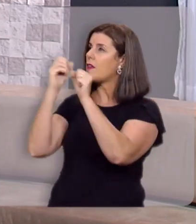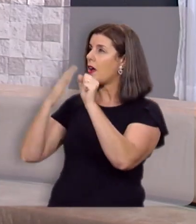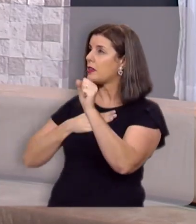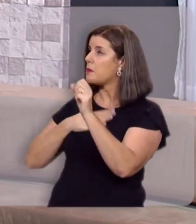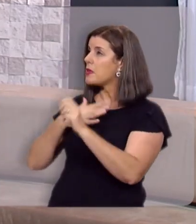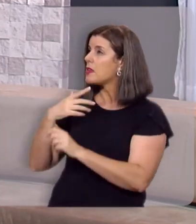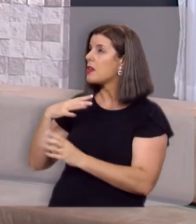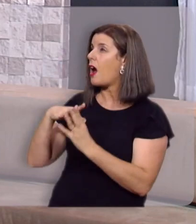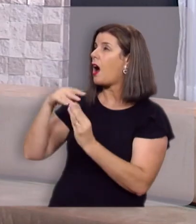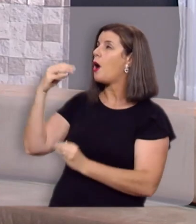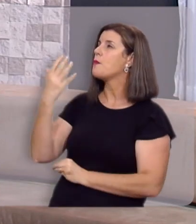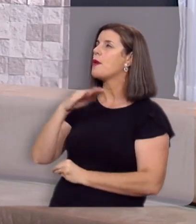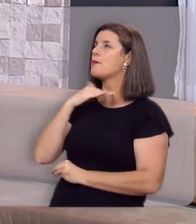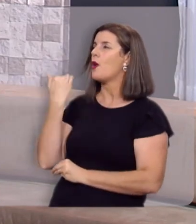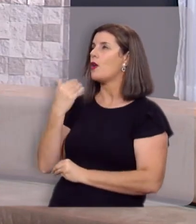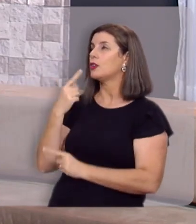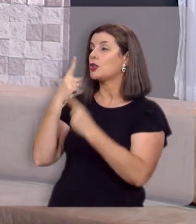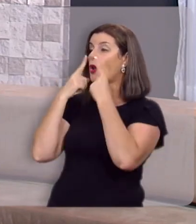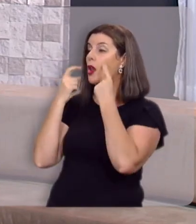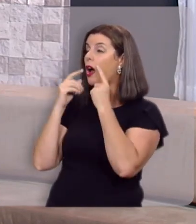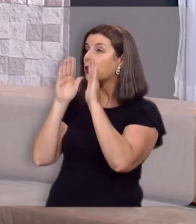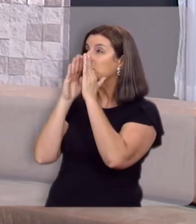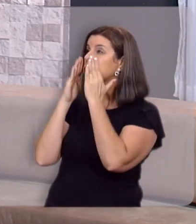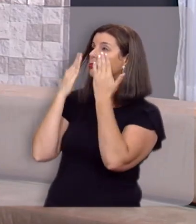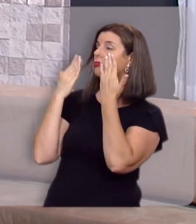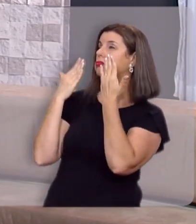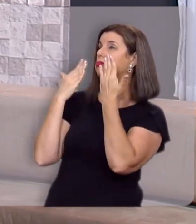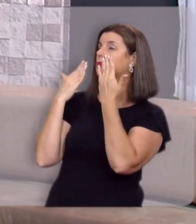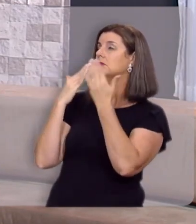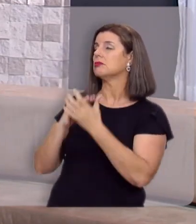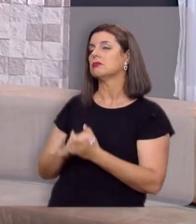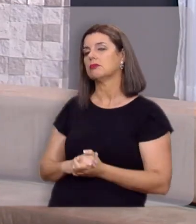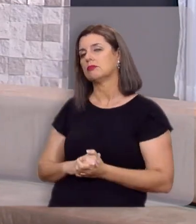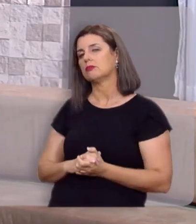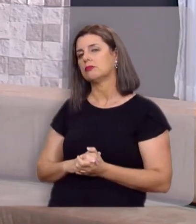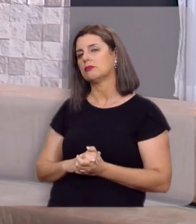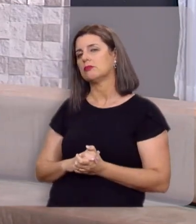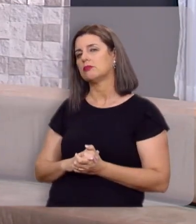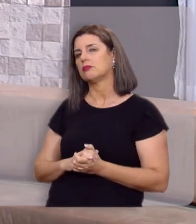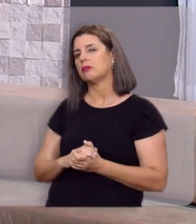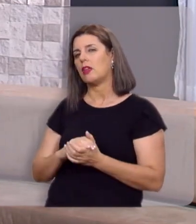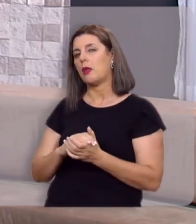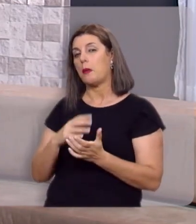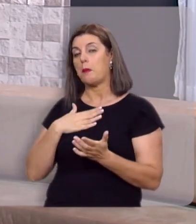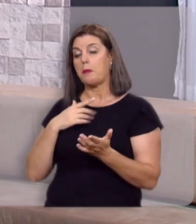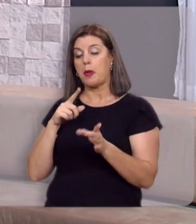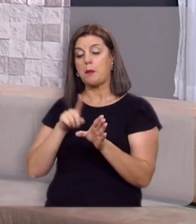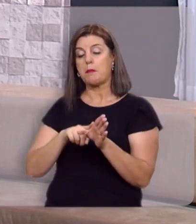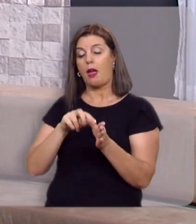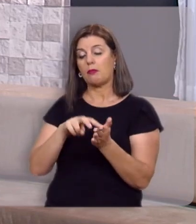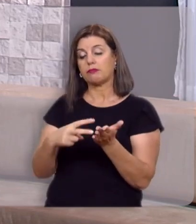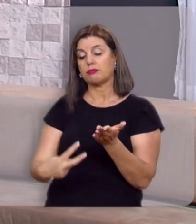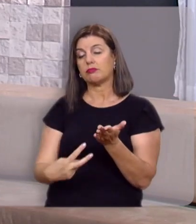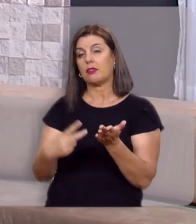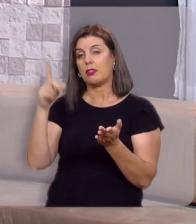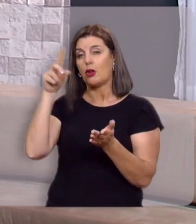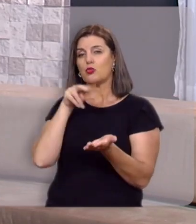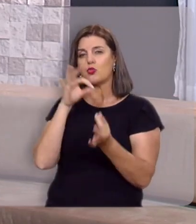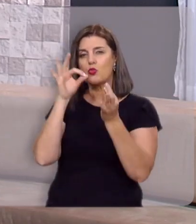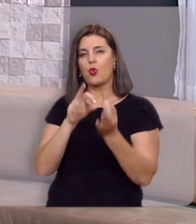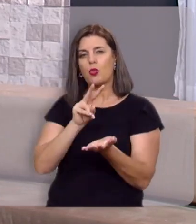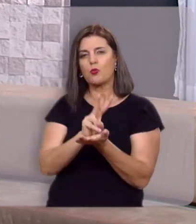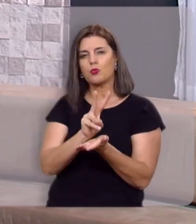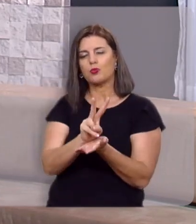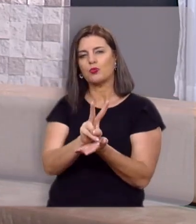da morte a minha alma, das lágrimas os meus olhos e da queda dos meus pés. Há aqui